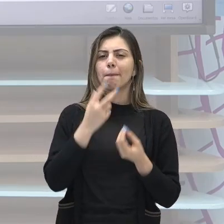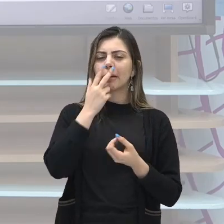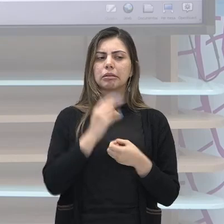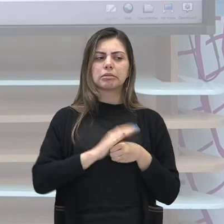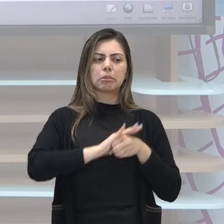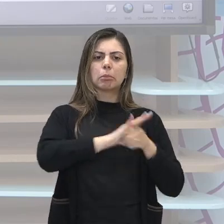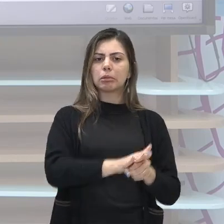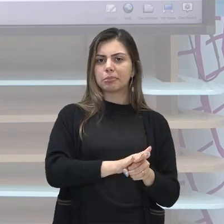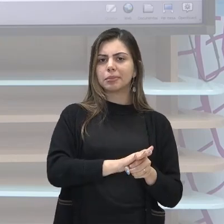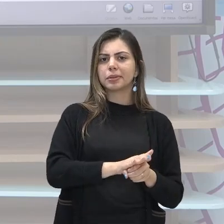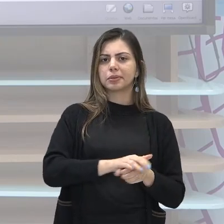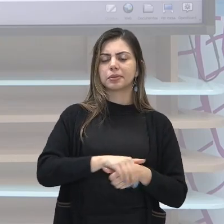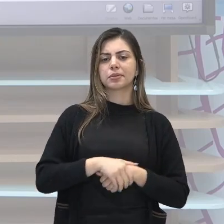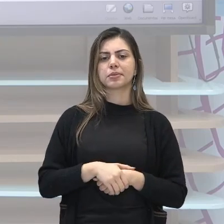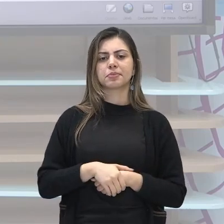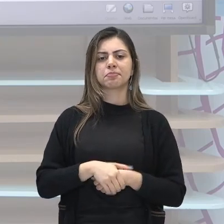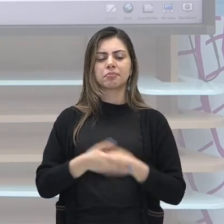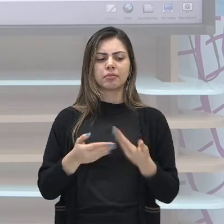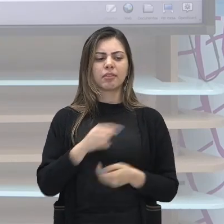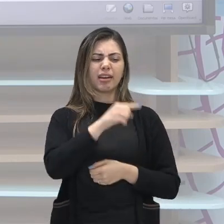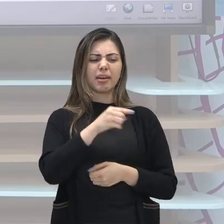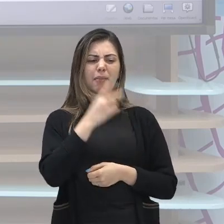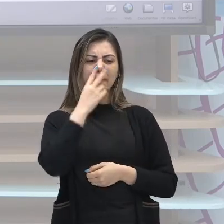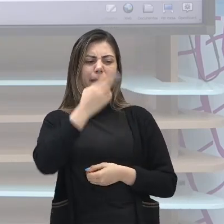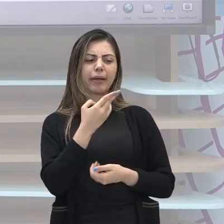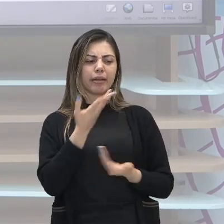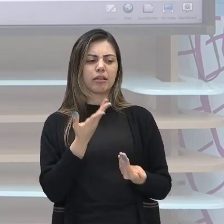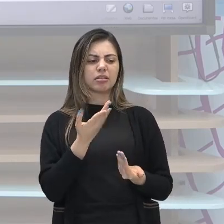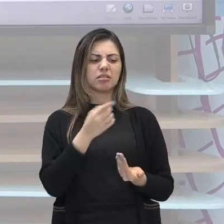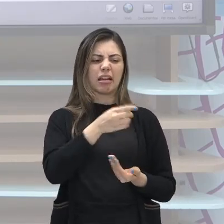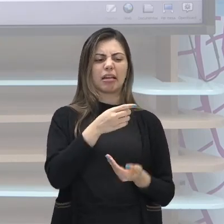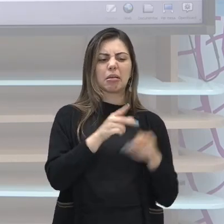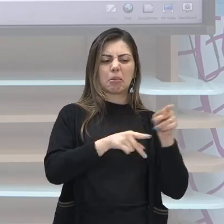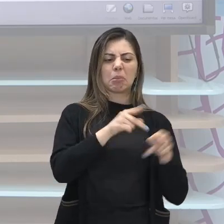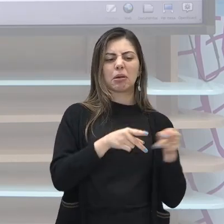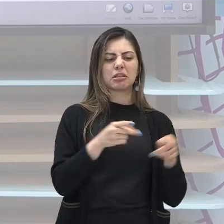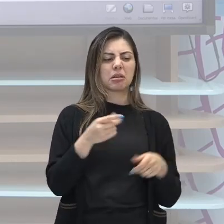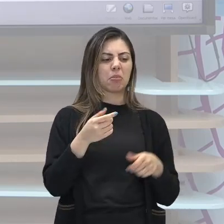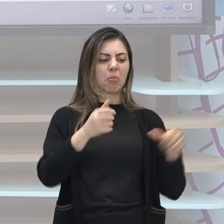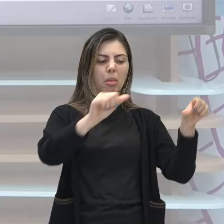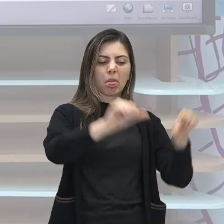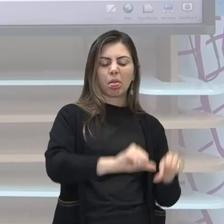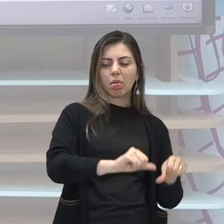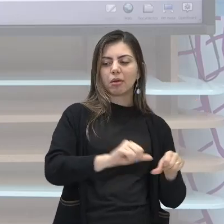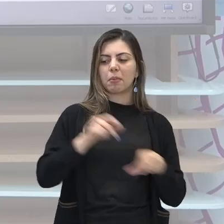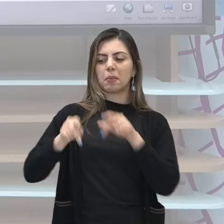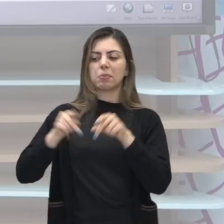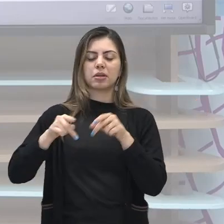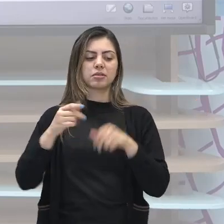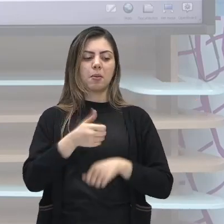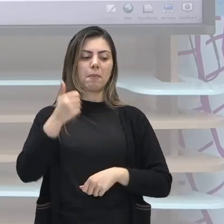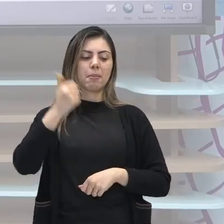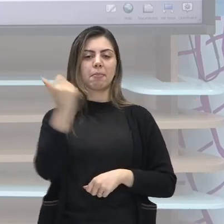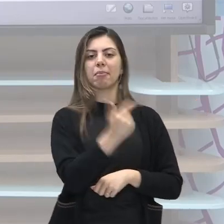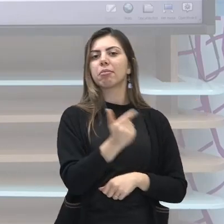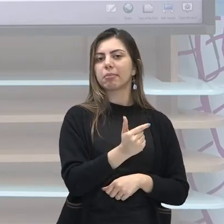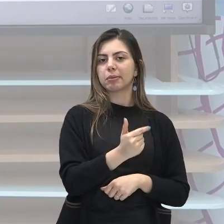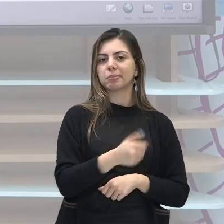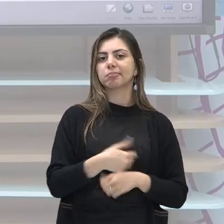Abafados, sendo colocados na margem, né, sendo marginalizados.